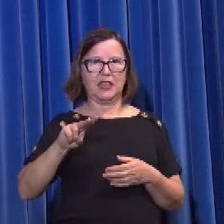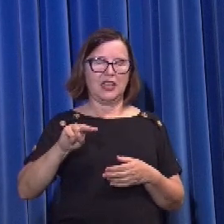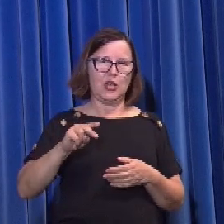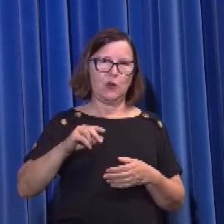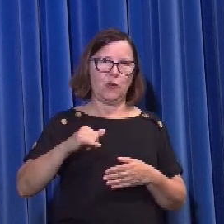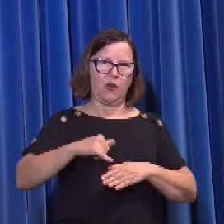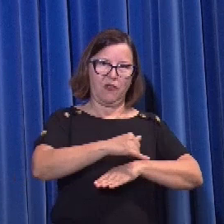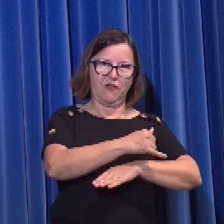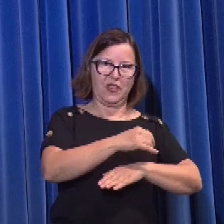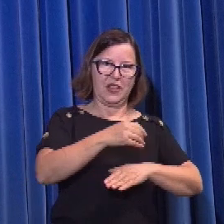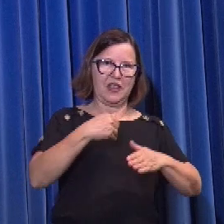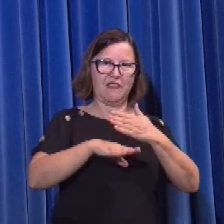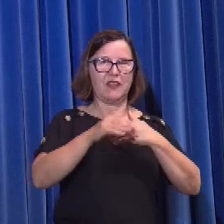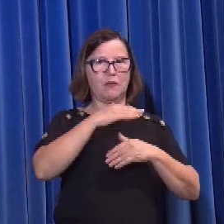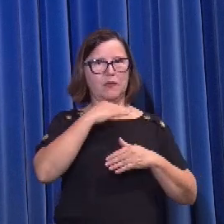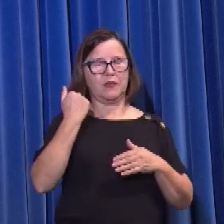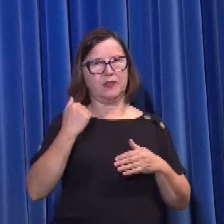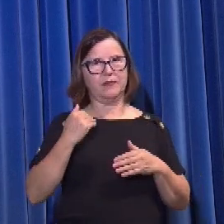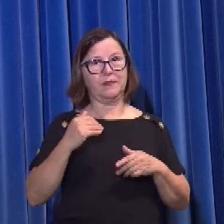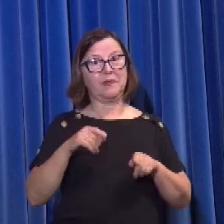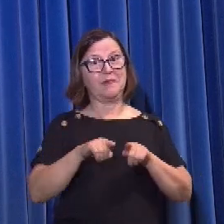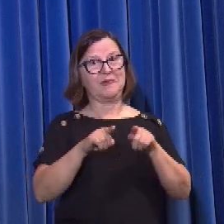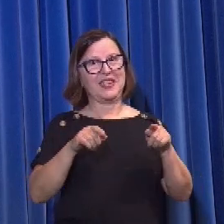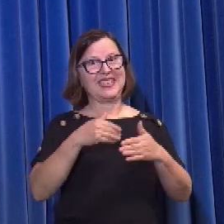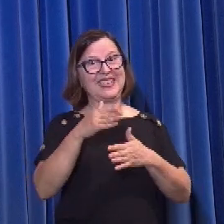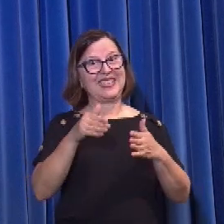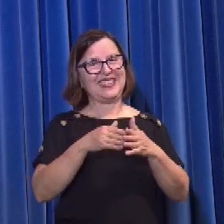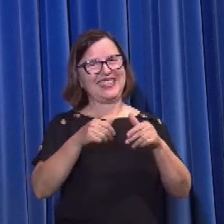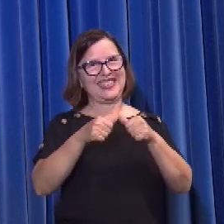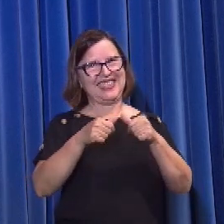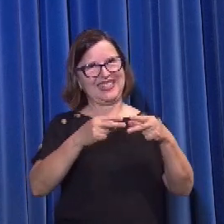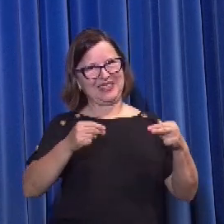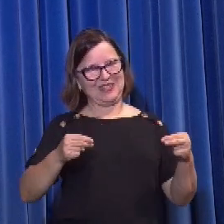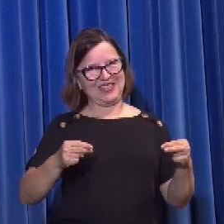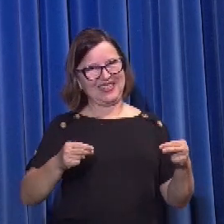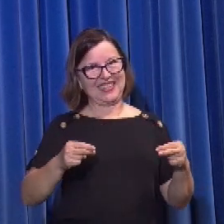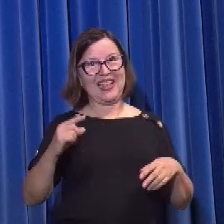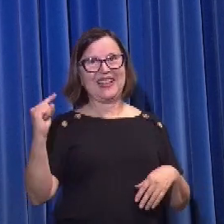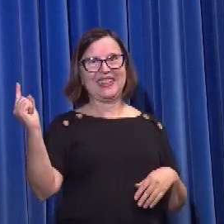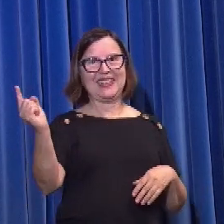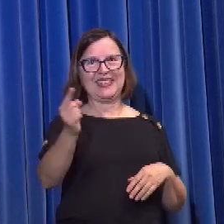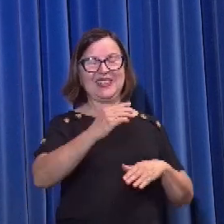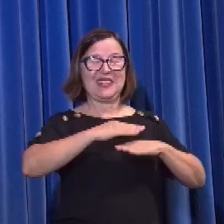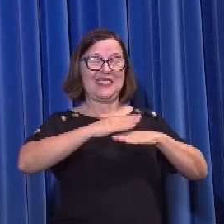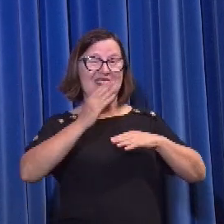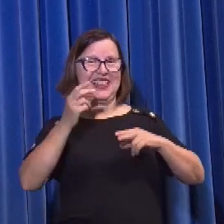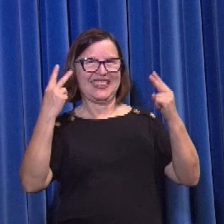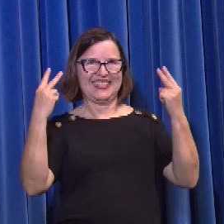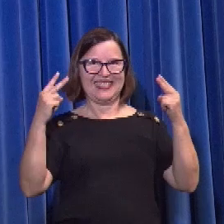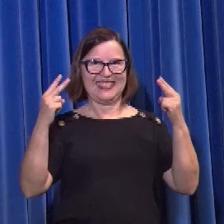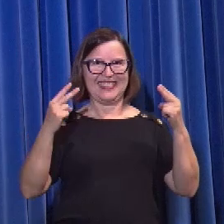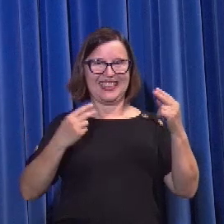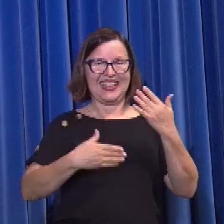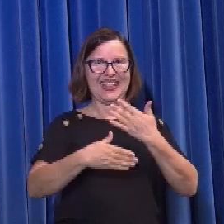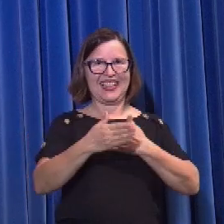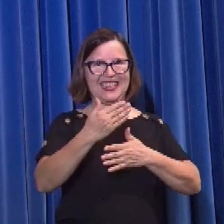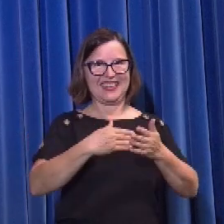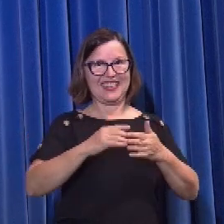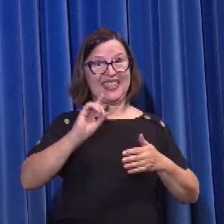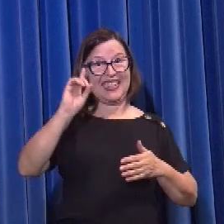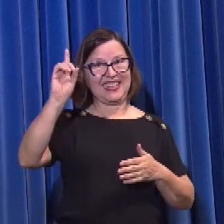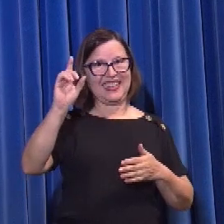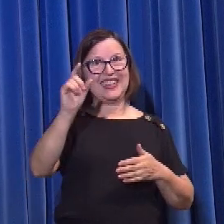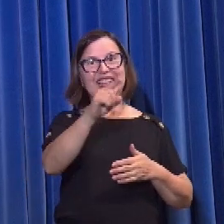matadouro. Em todas estas coisas, porém, somos mais que vencedores, por meio daquele que